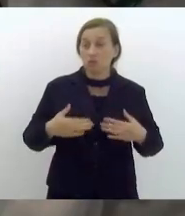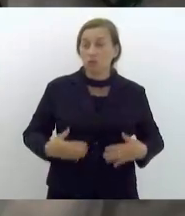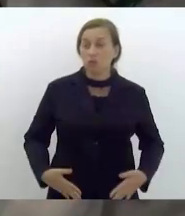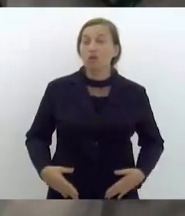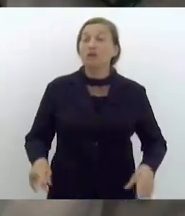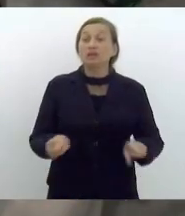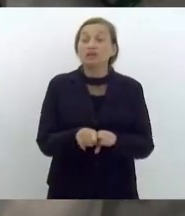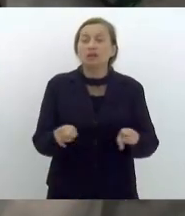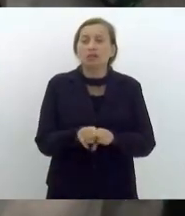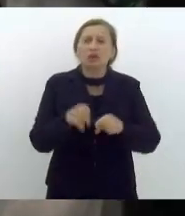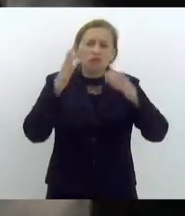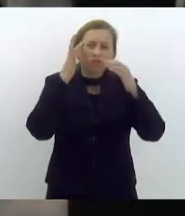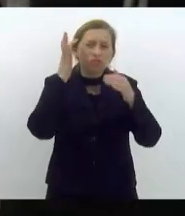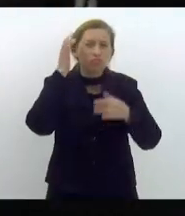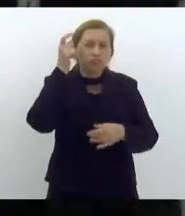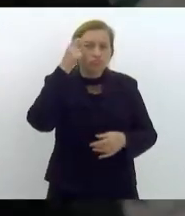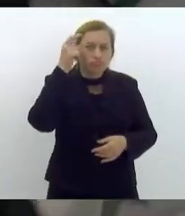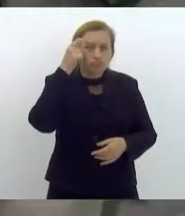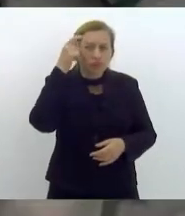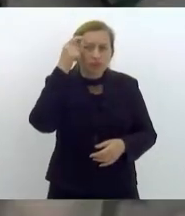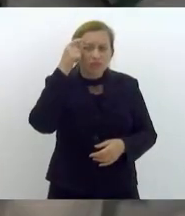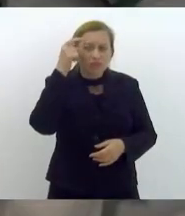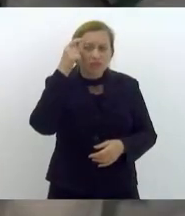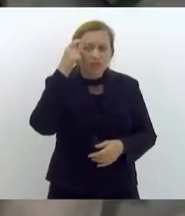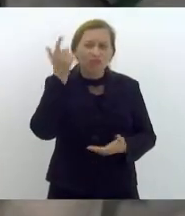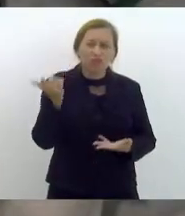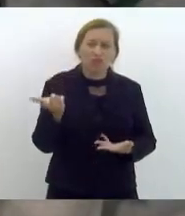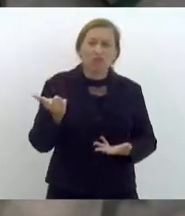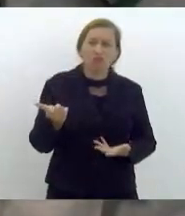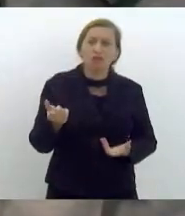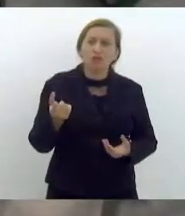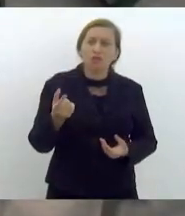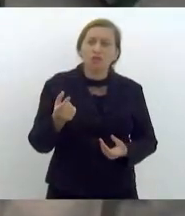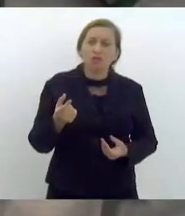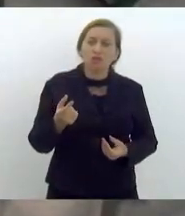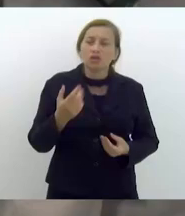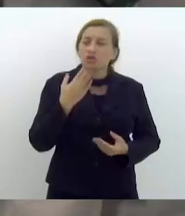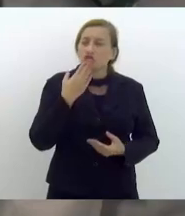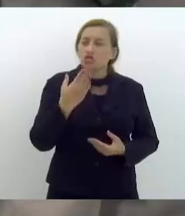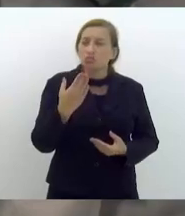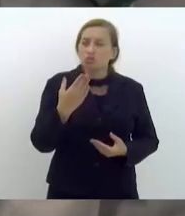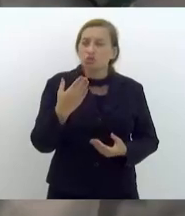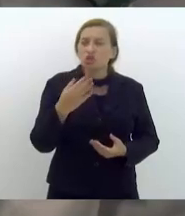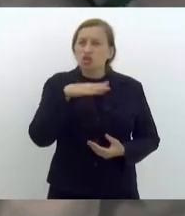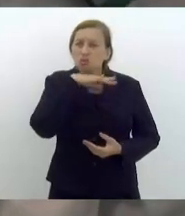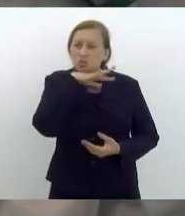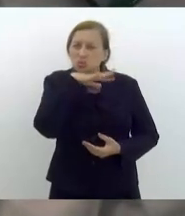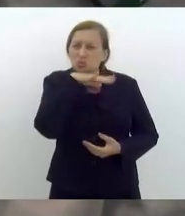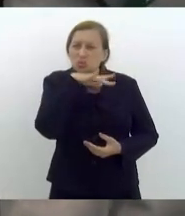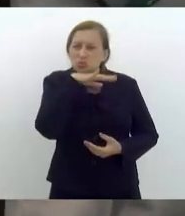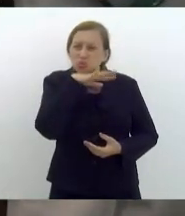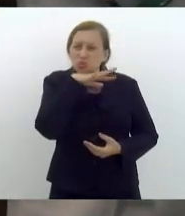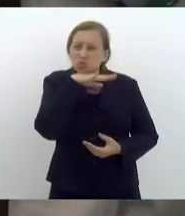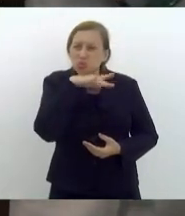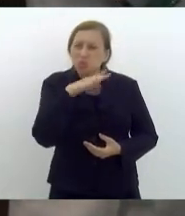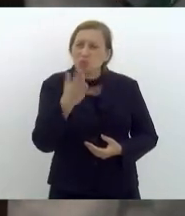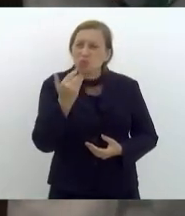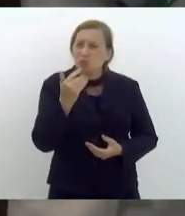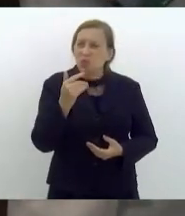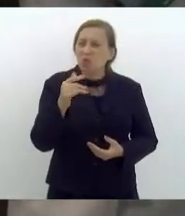faz mal também para o raciocínio para cabeça comer esse tipo de porcaria comer fofura